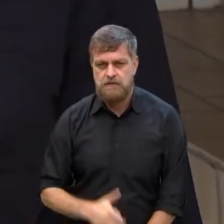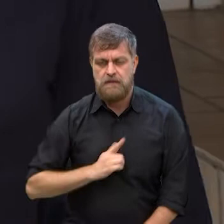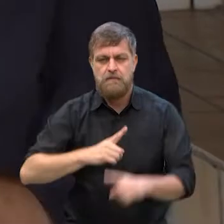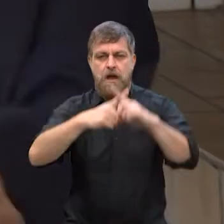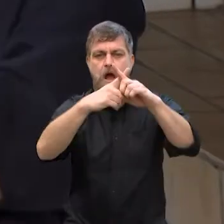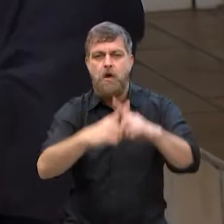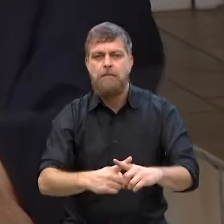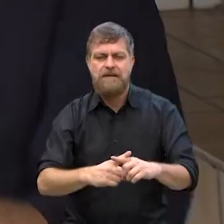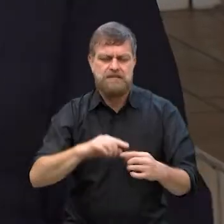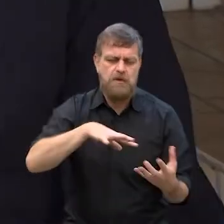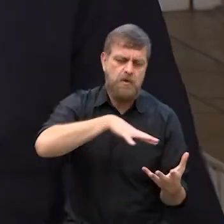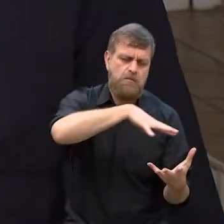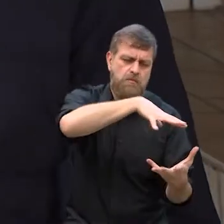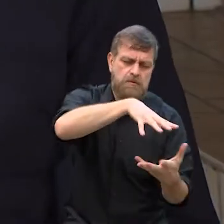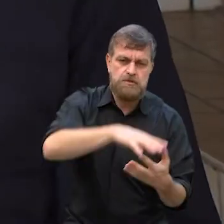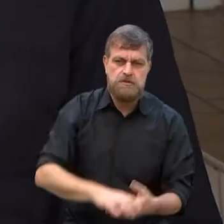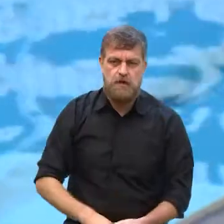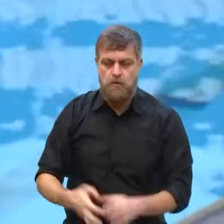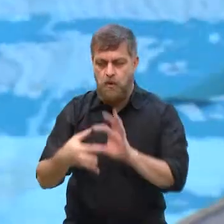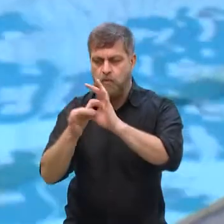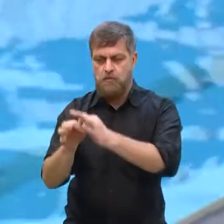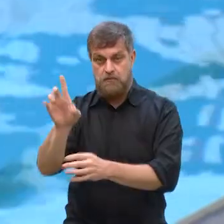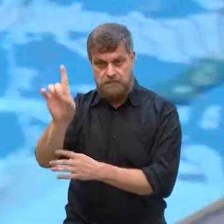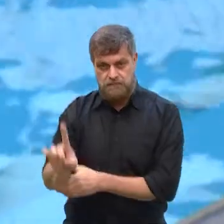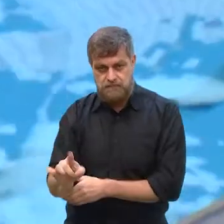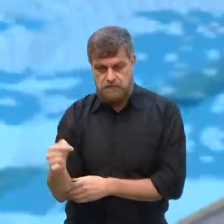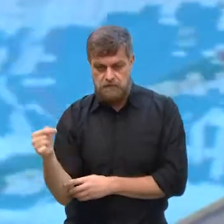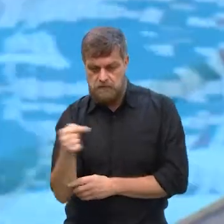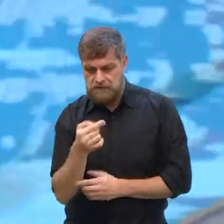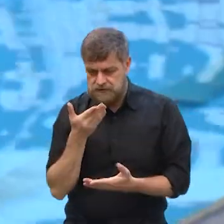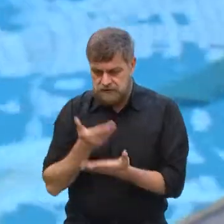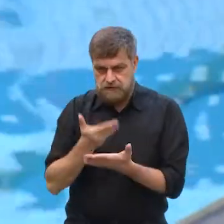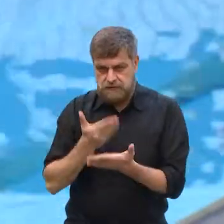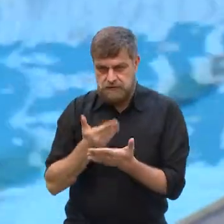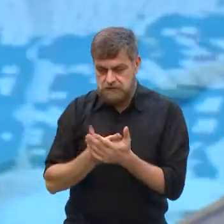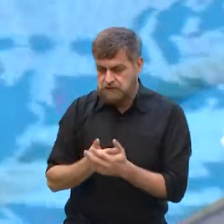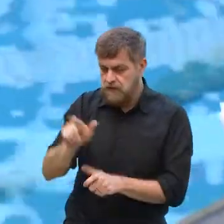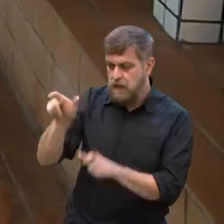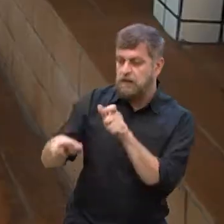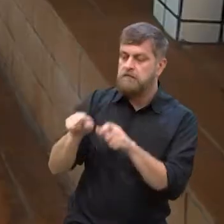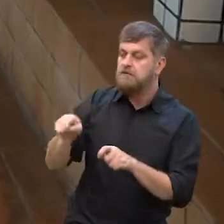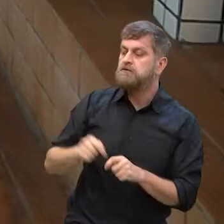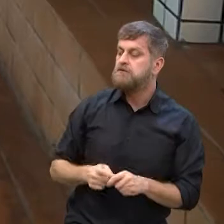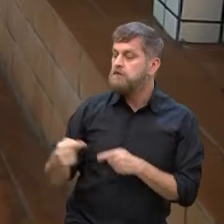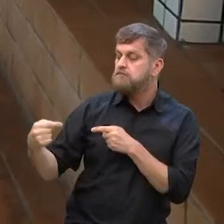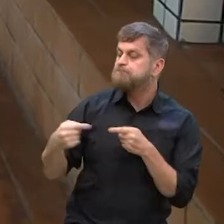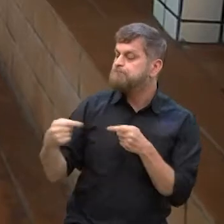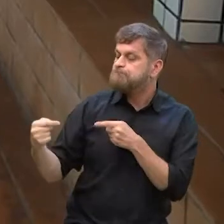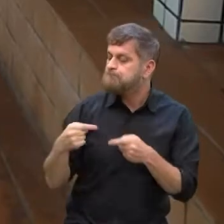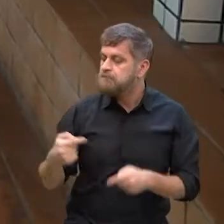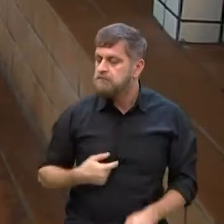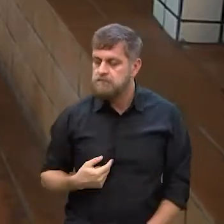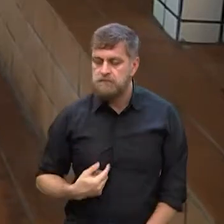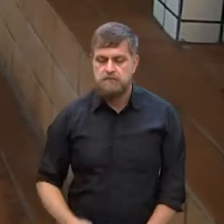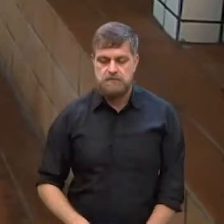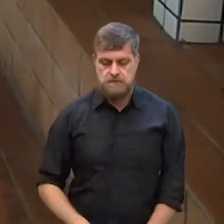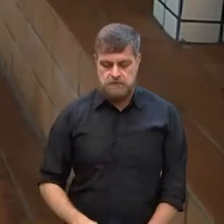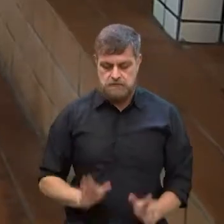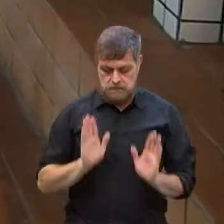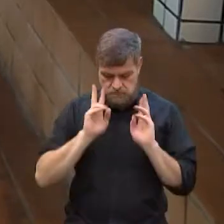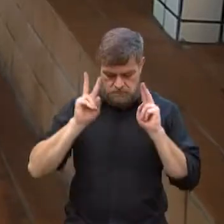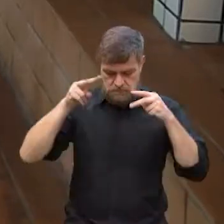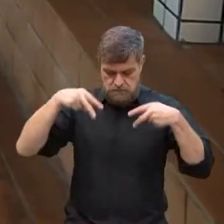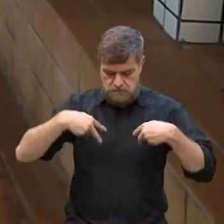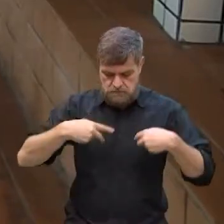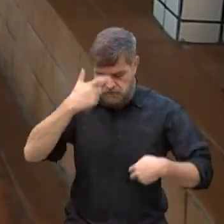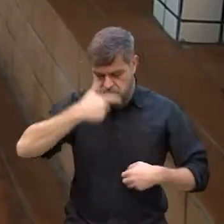competição mundial ou Paralimpíada, você estuda os outros nadadores que vão estar com você ou você se concentra